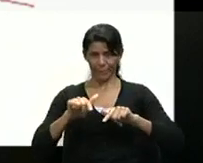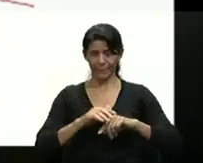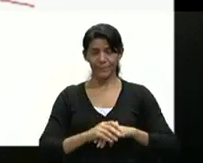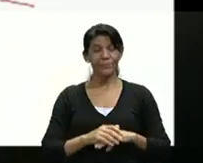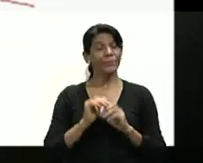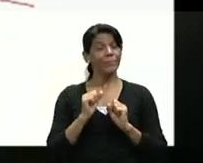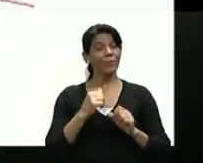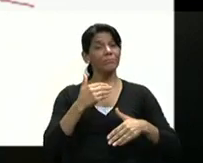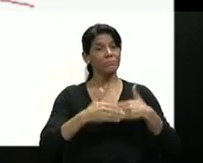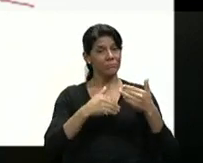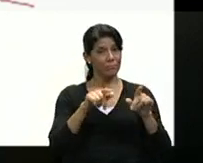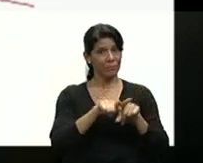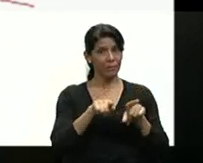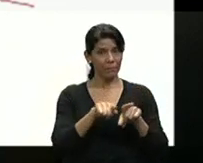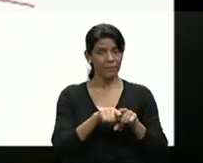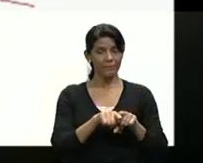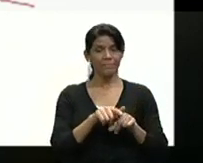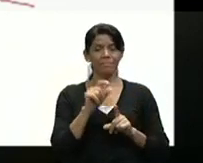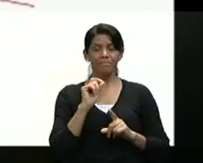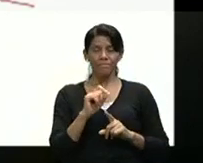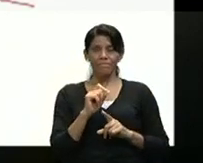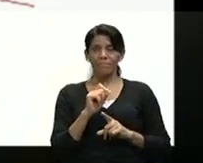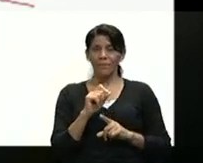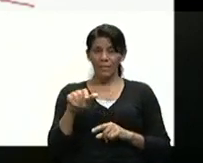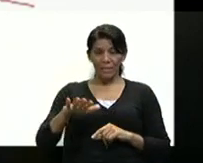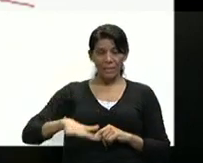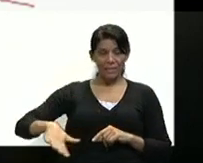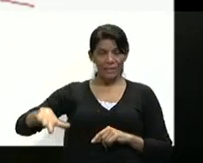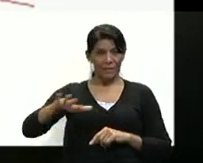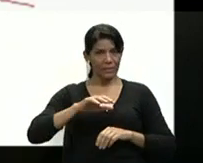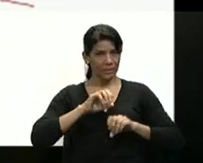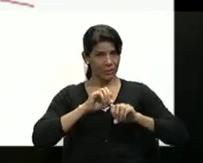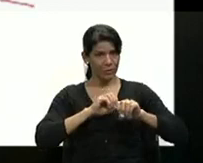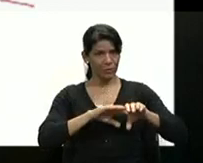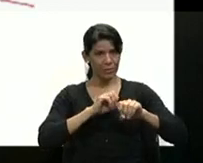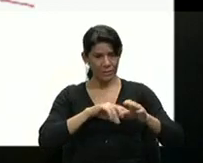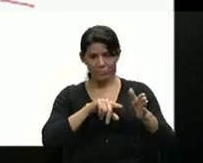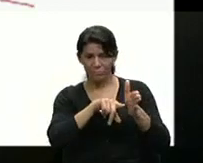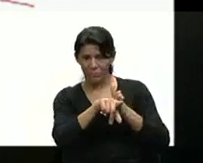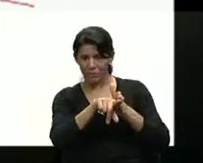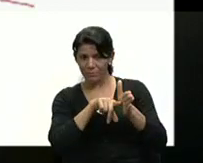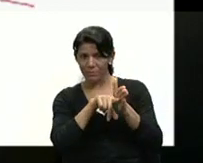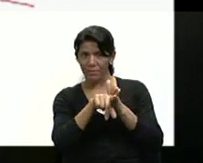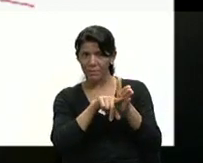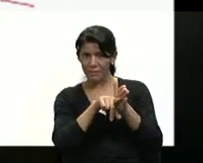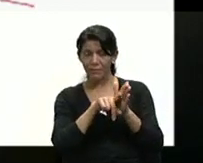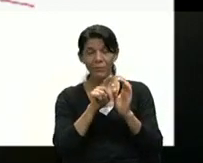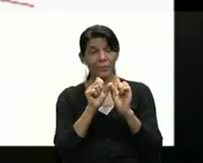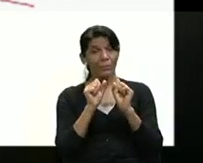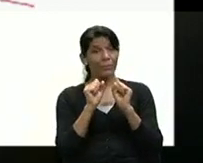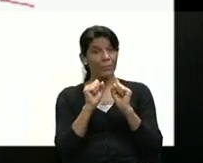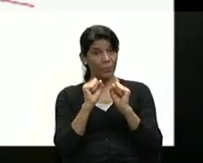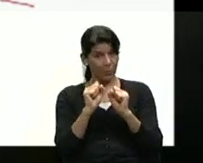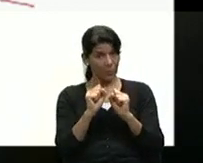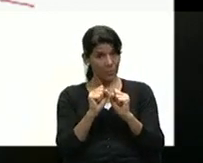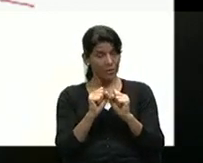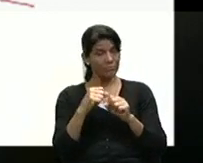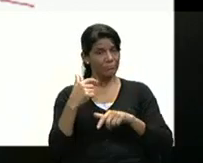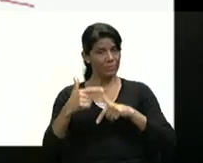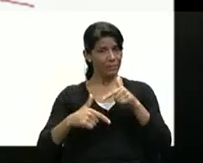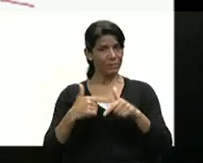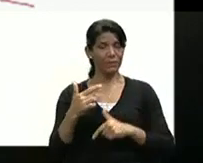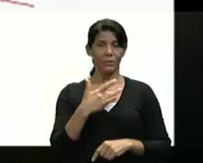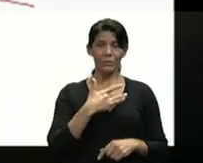Pode ser desenvolvido também na área de educação e de pesquisa, né? Você pode atuar